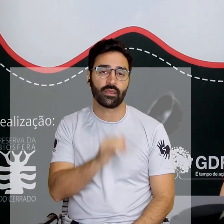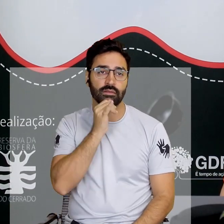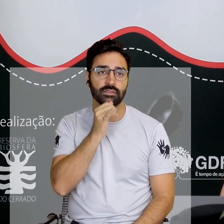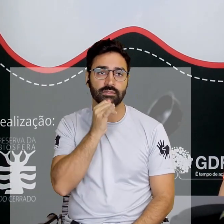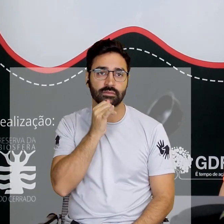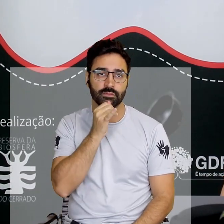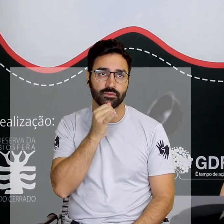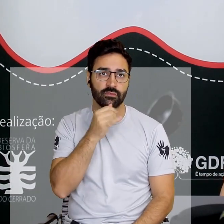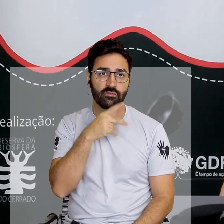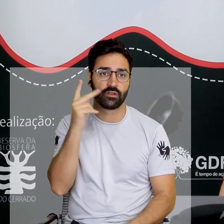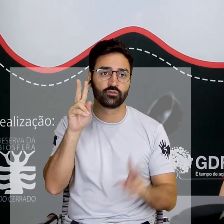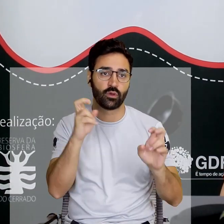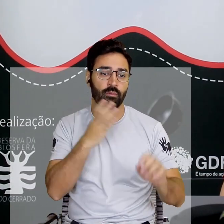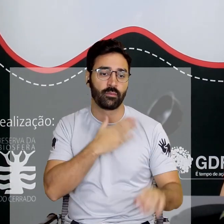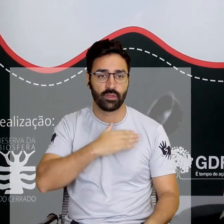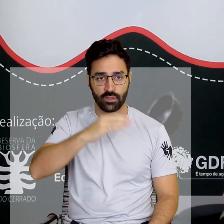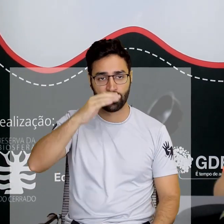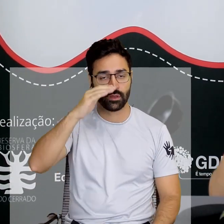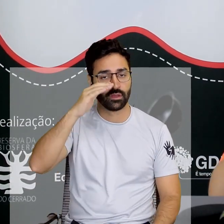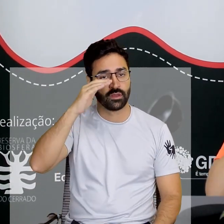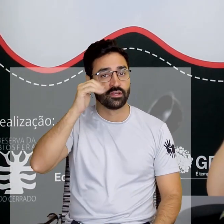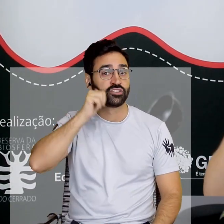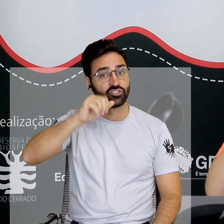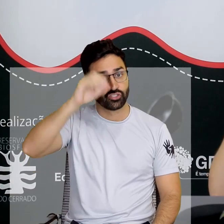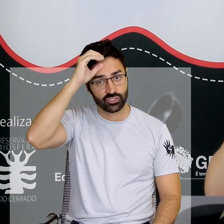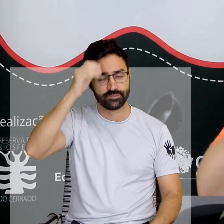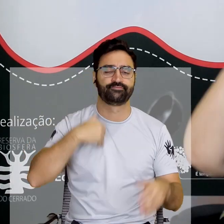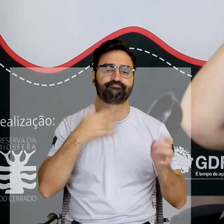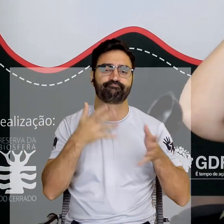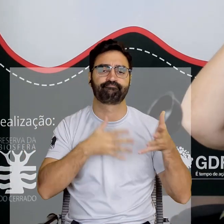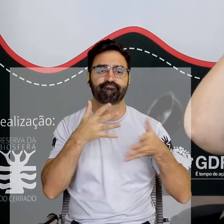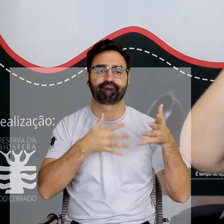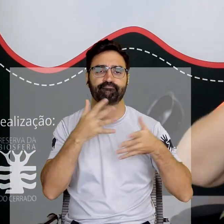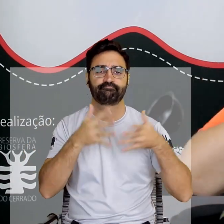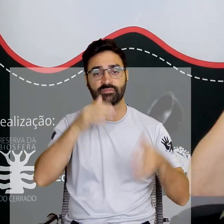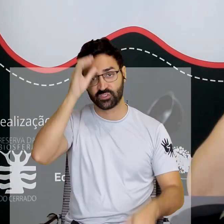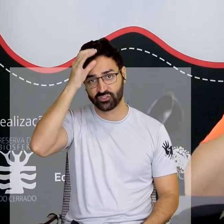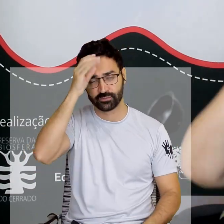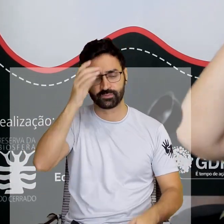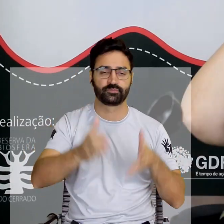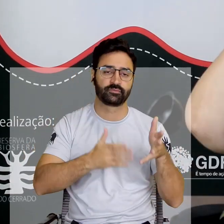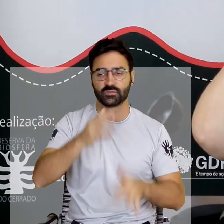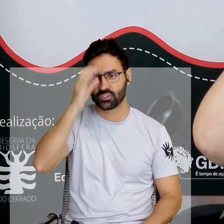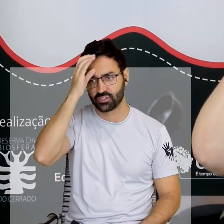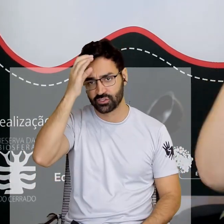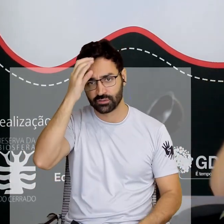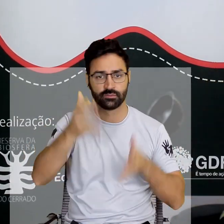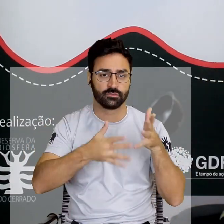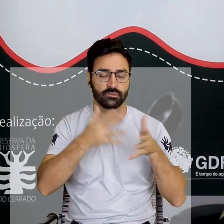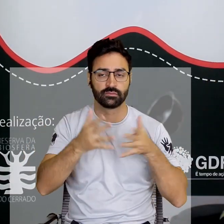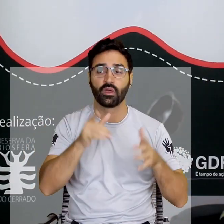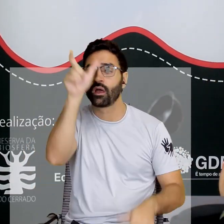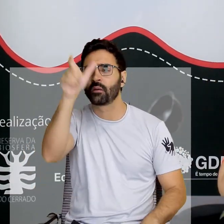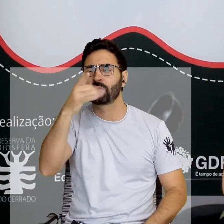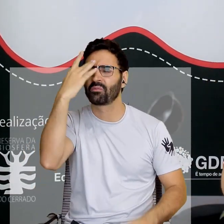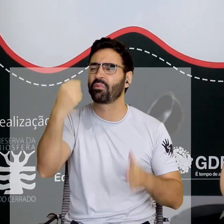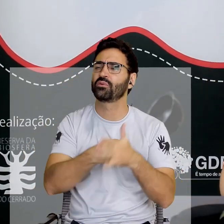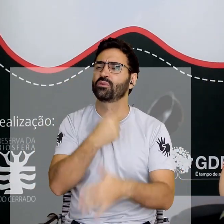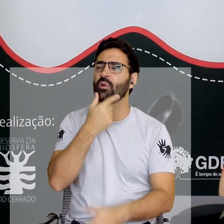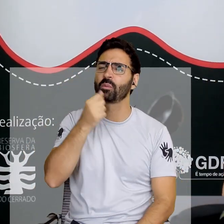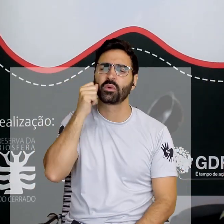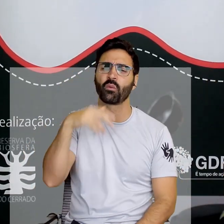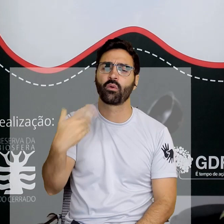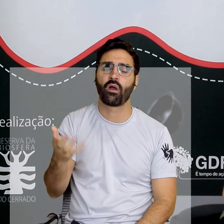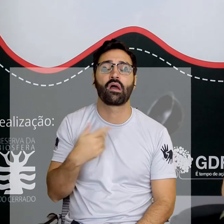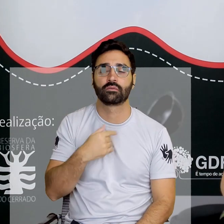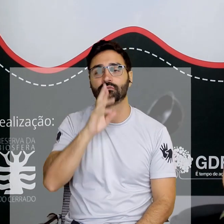da minha tia. E aí eu estou fazendo toda a sinalização e estou fazendo tia, não sei o que é tia. Aí a pessoa pergunta, é homem ou mulher?